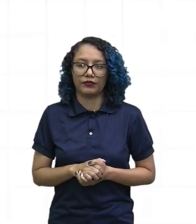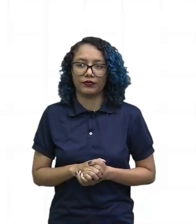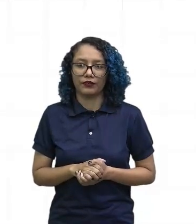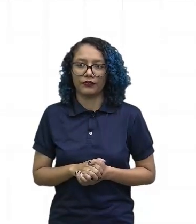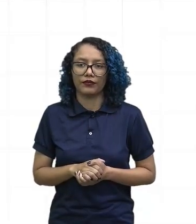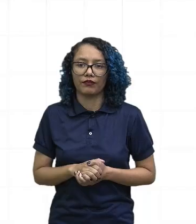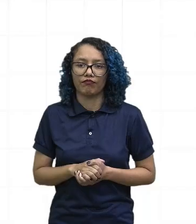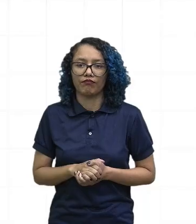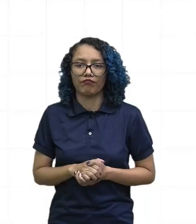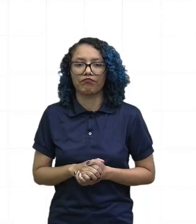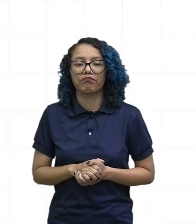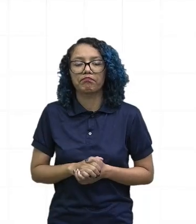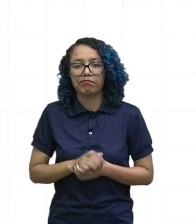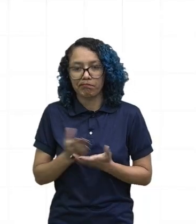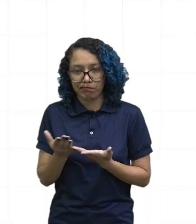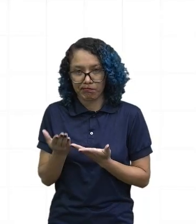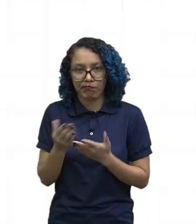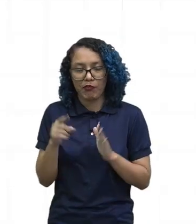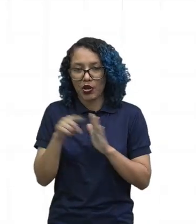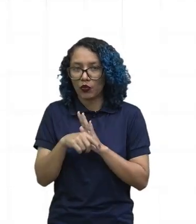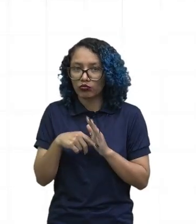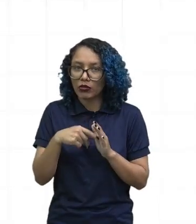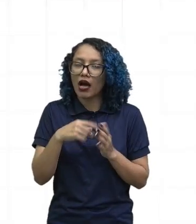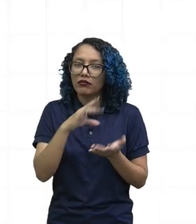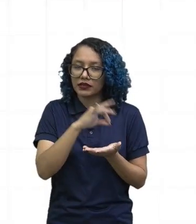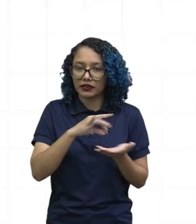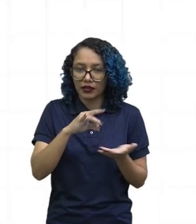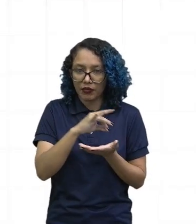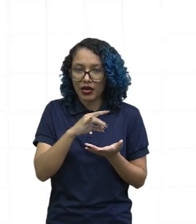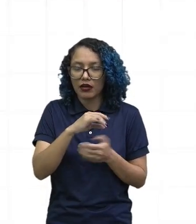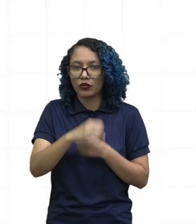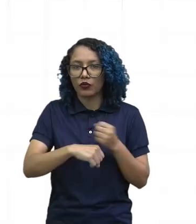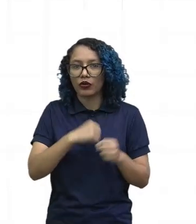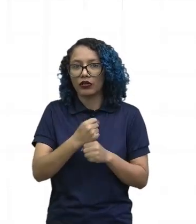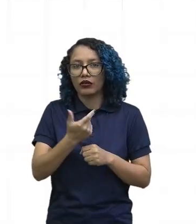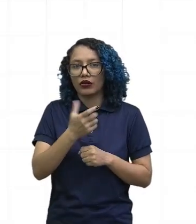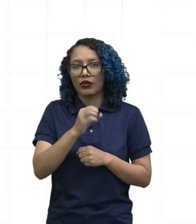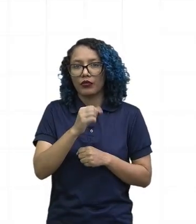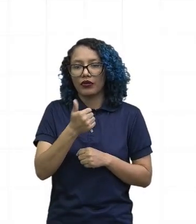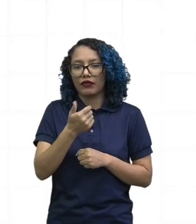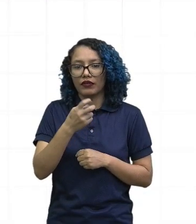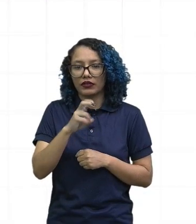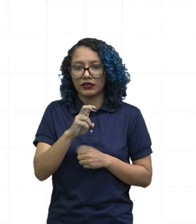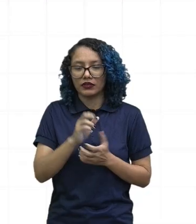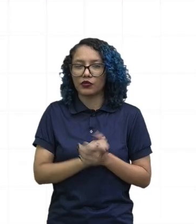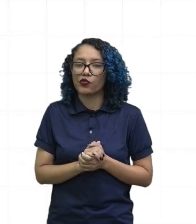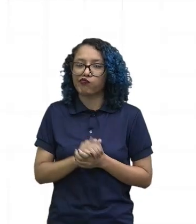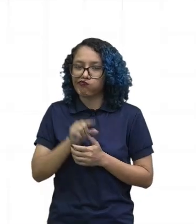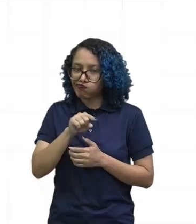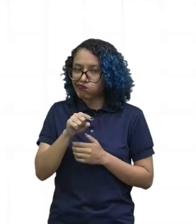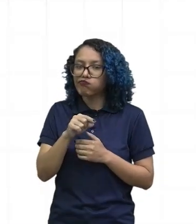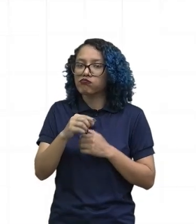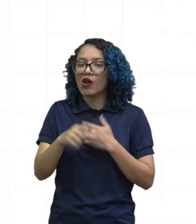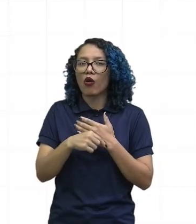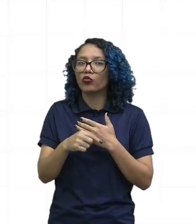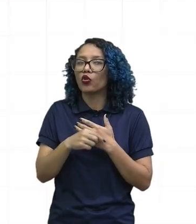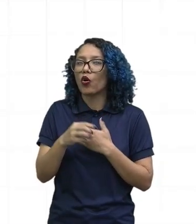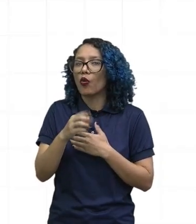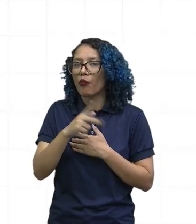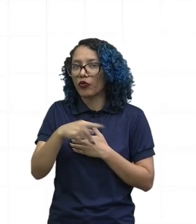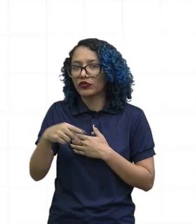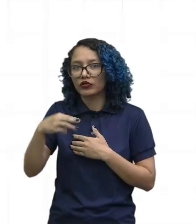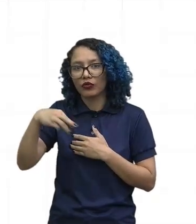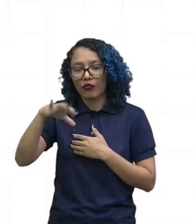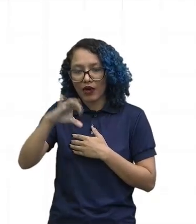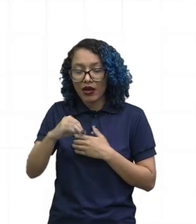É uma questão do CMEAN 2025, criada pelo professor Nunes Mário, né? Que diz o seguinte, ó.